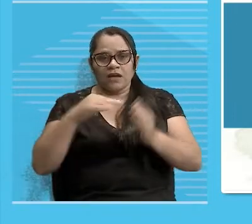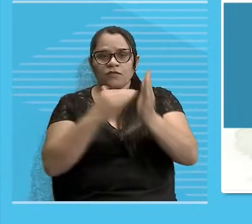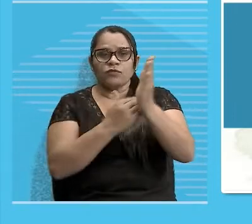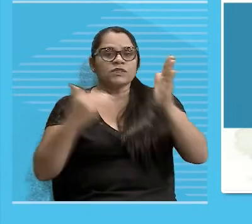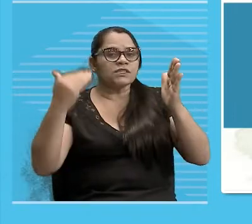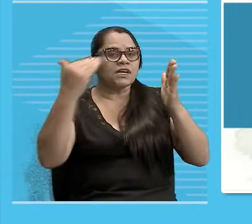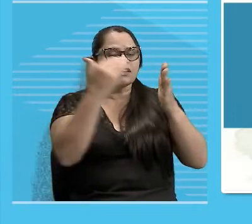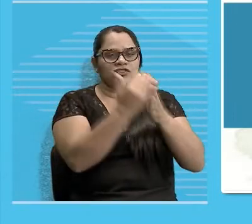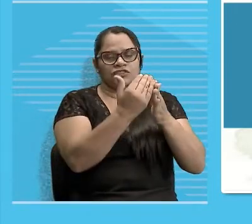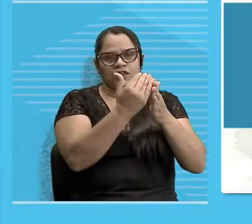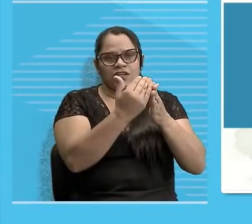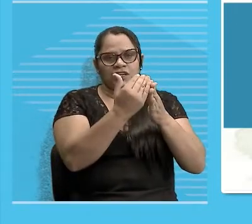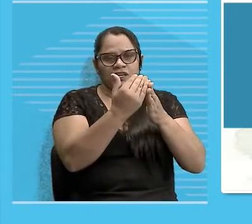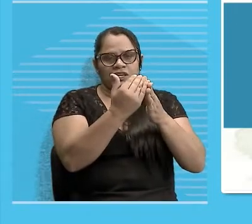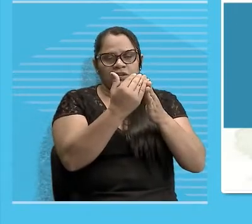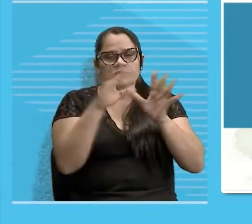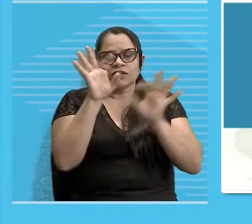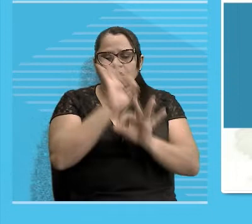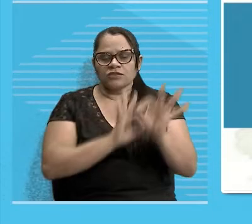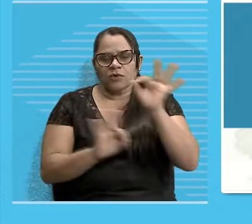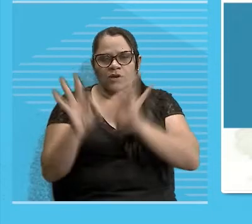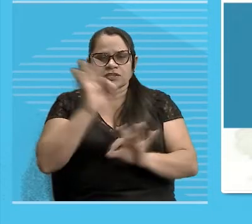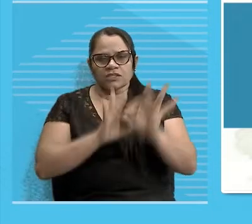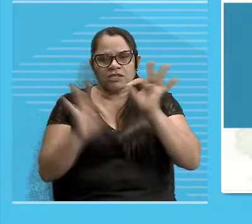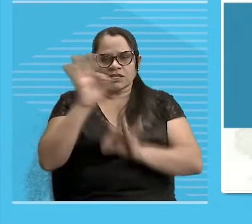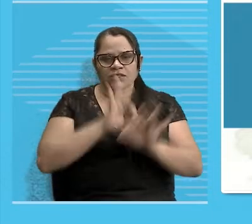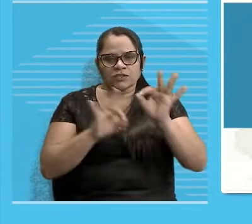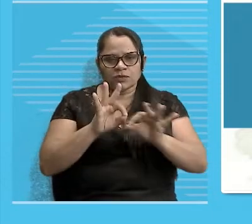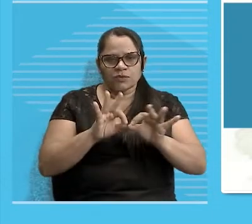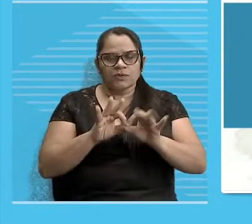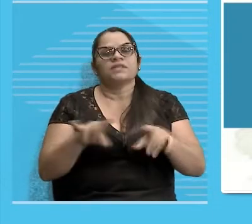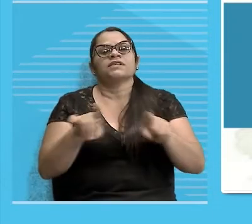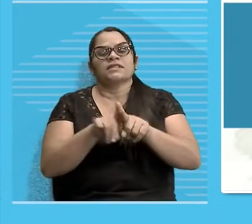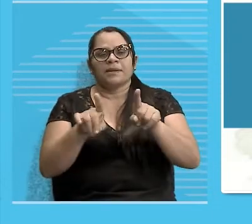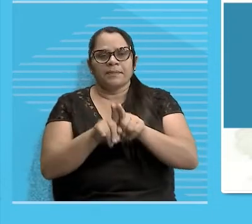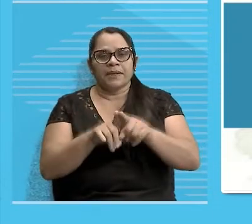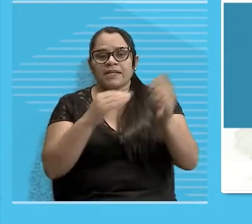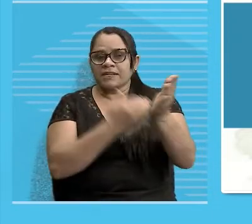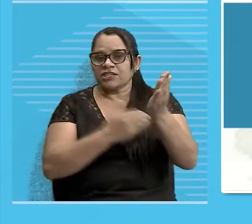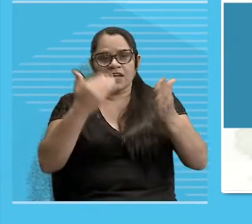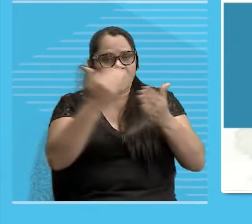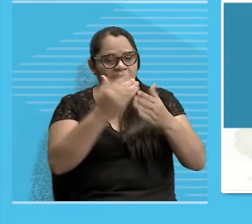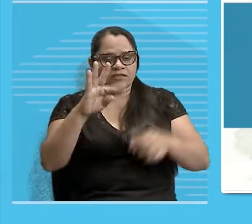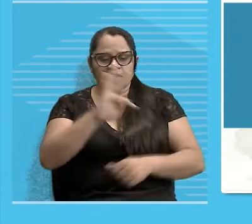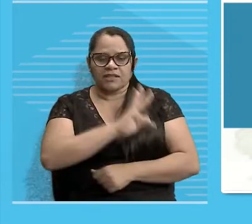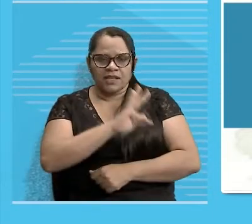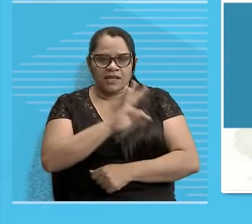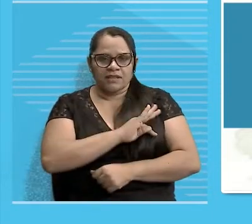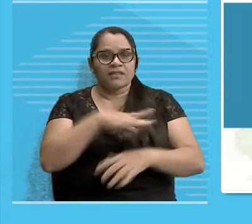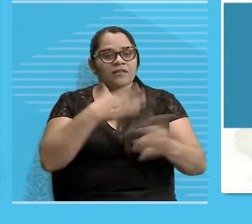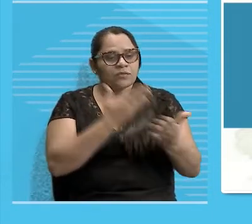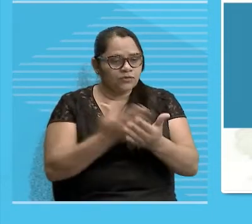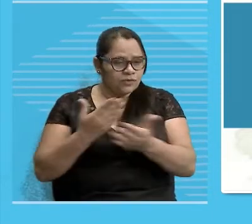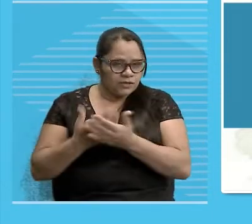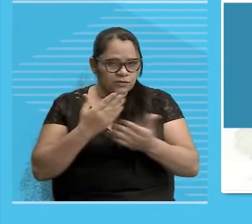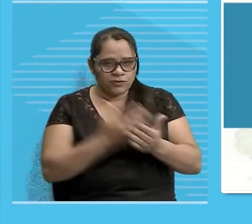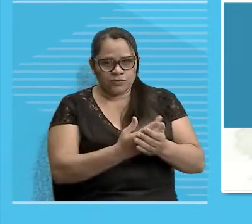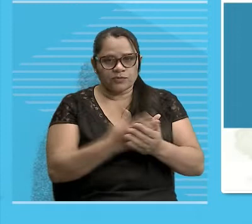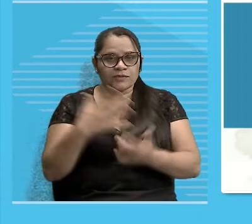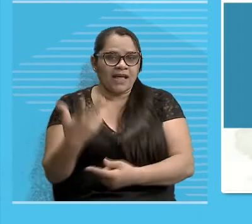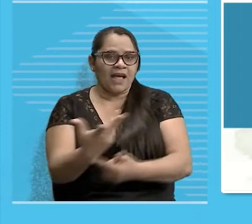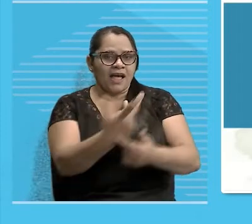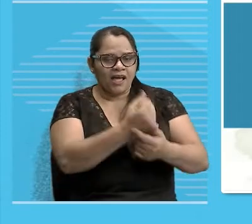exagero, né, nos ornamentos, nas técnicas, e nós vamos perceber tudo isso na arte barroca. Beleza,